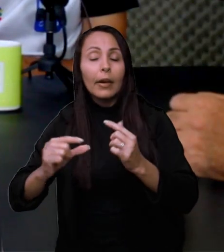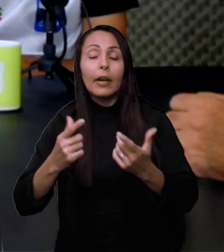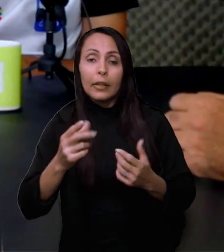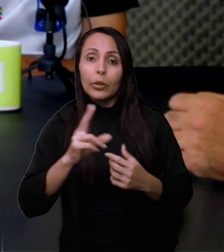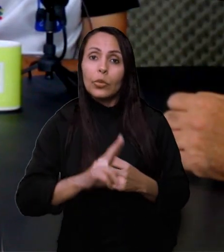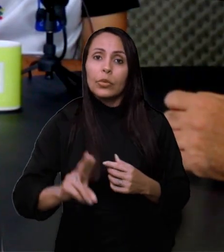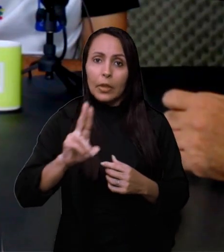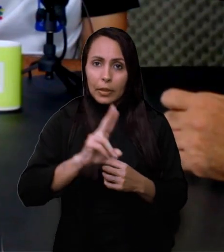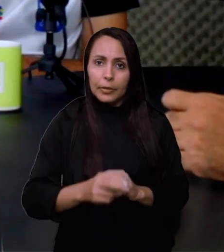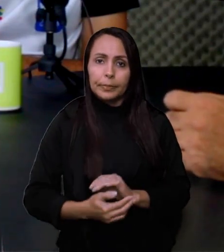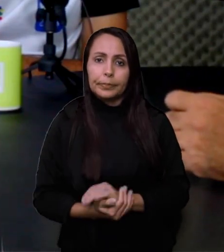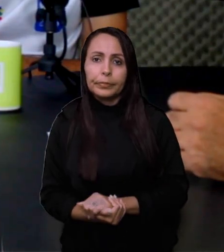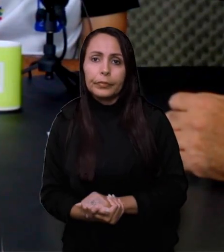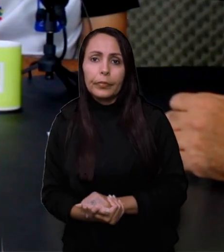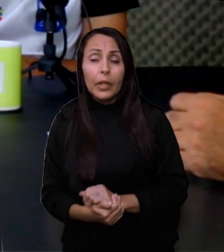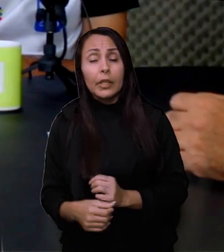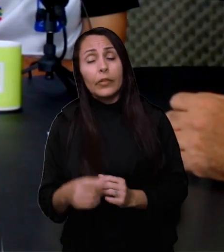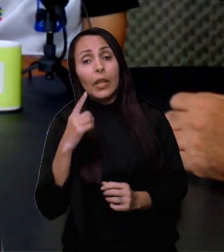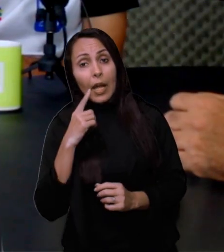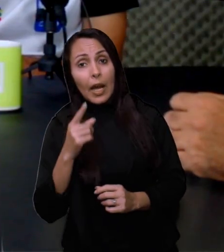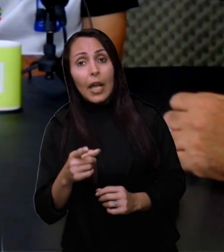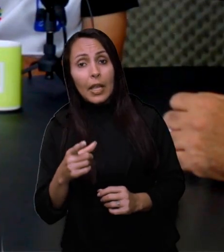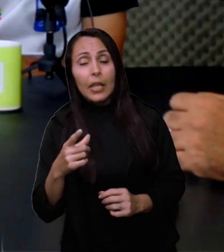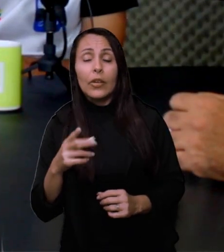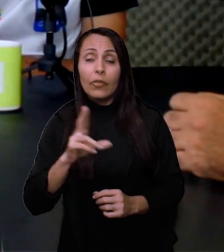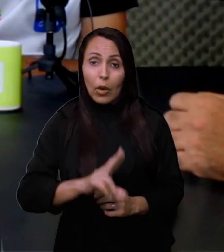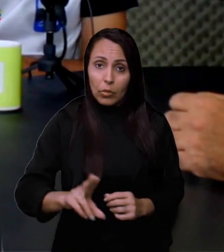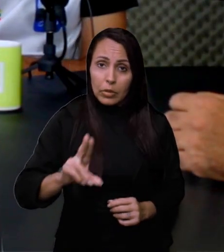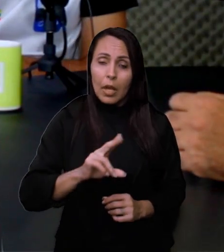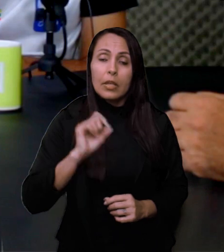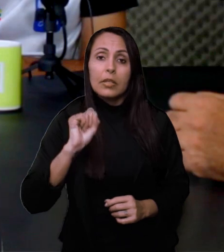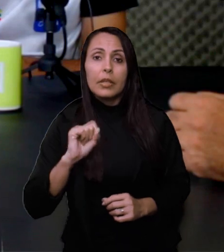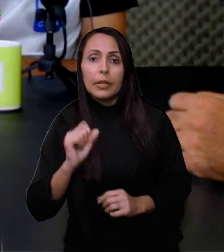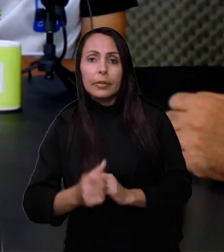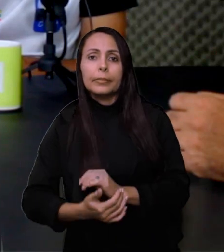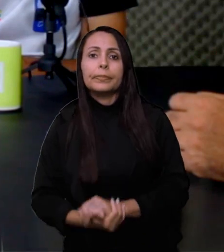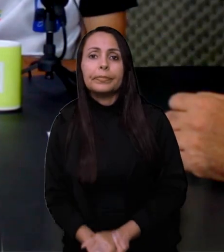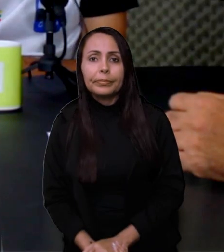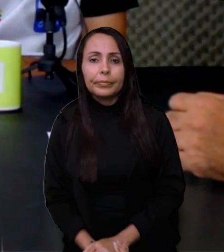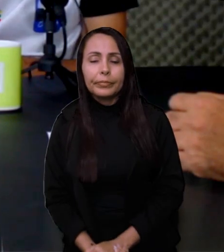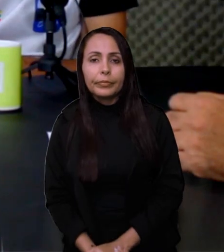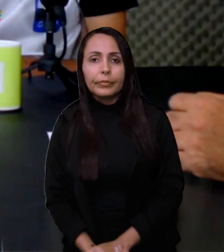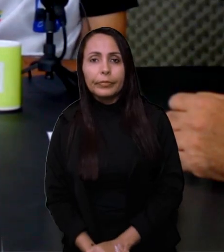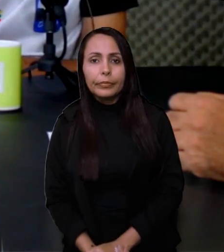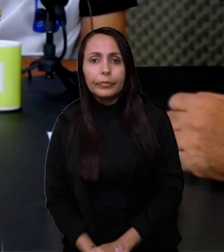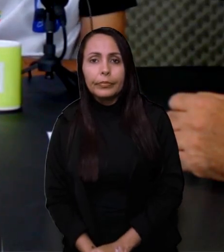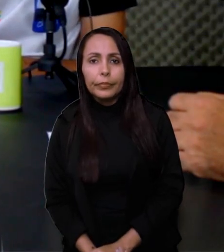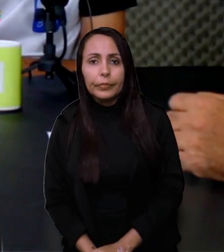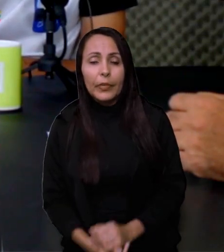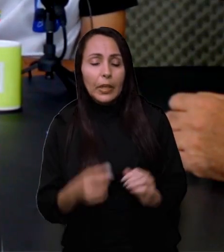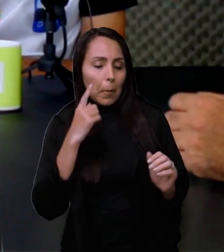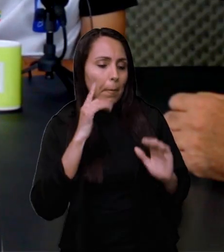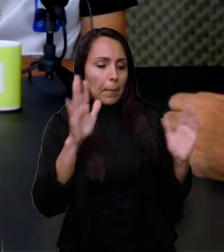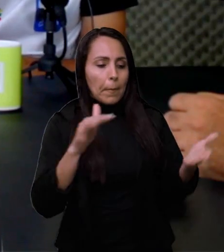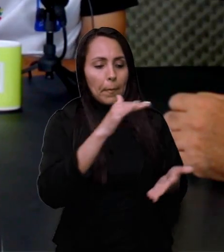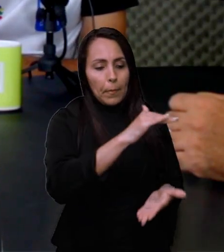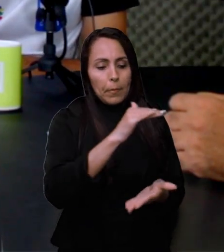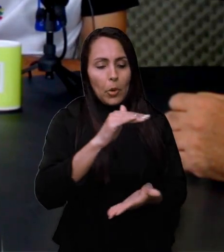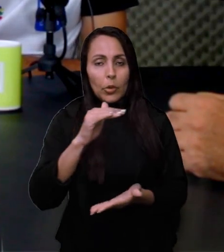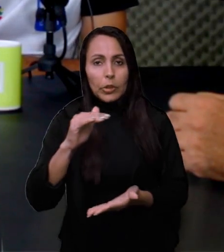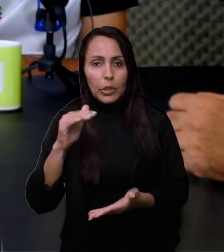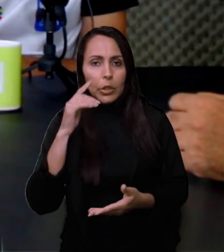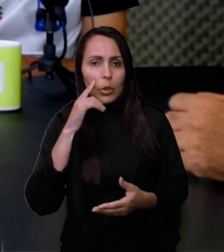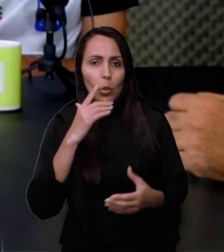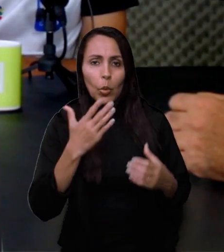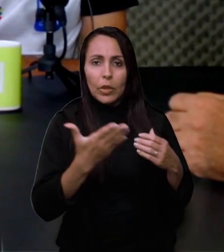usando. Então, o que tiver lá, ele vai usar. Então, isso Eventualmente afeta, até sabe? vidro eles usam, né? Isso. Pote de vidro eles usam. O